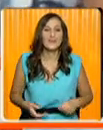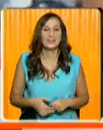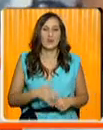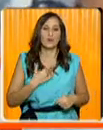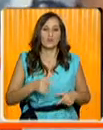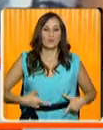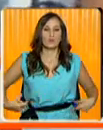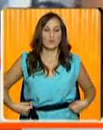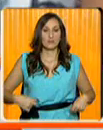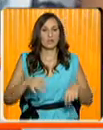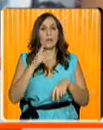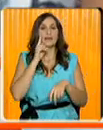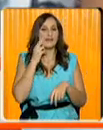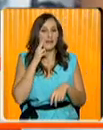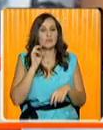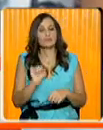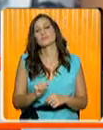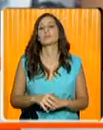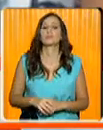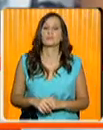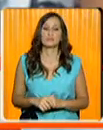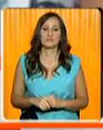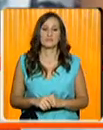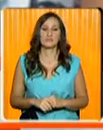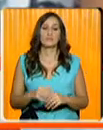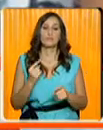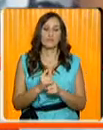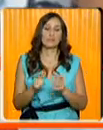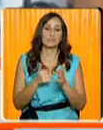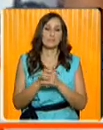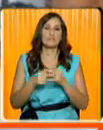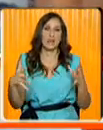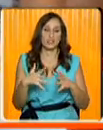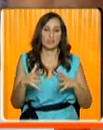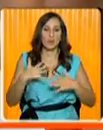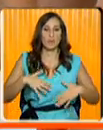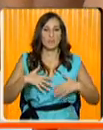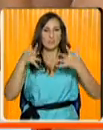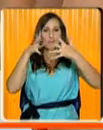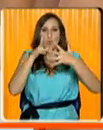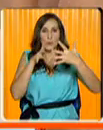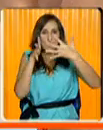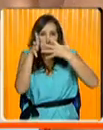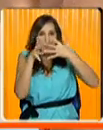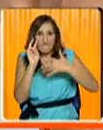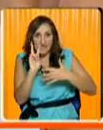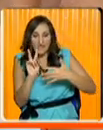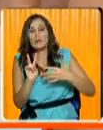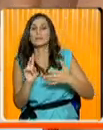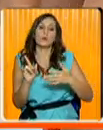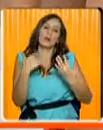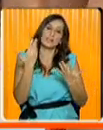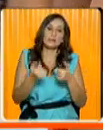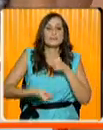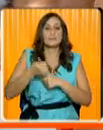os dias. Eu gosto de cuecas cor de carne. Até está bem, está perfeito. Por acaso, porque cada vez mais as roupas são transparentes e evita